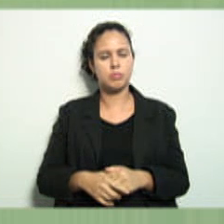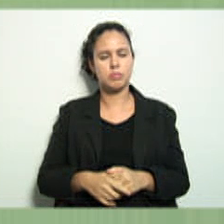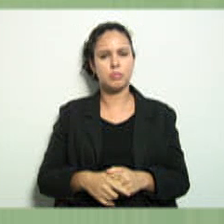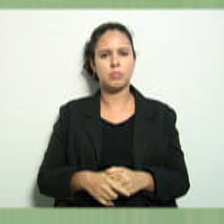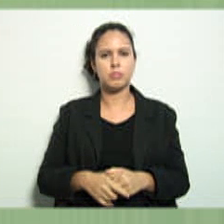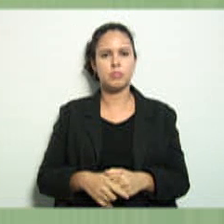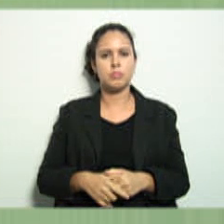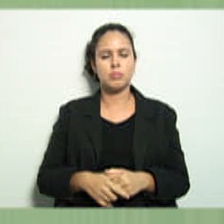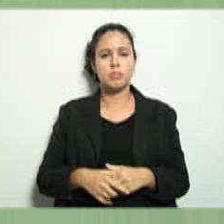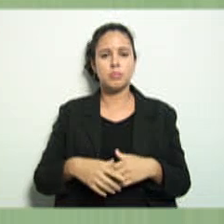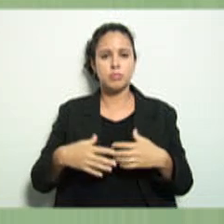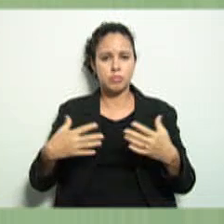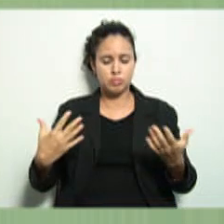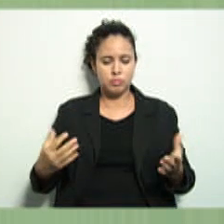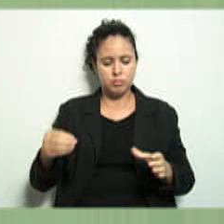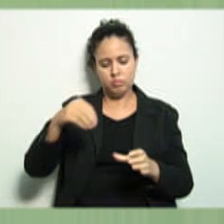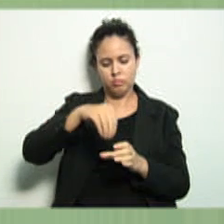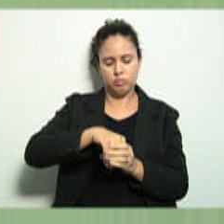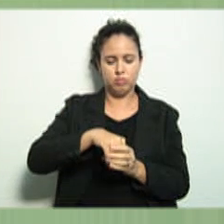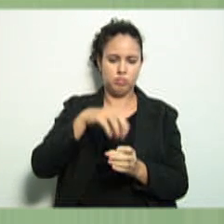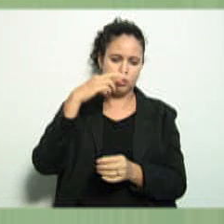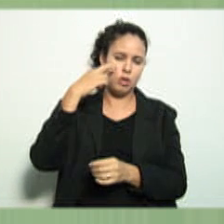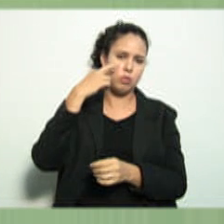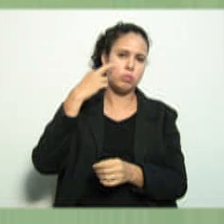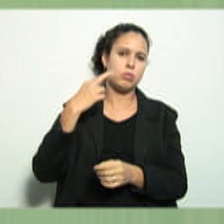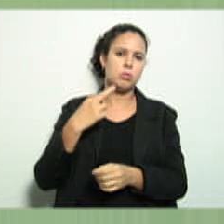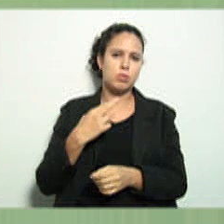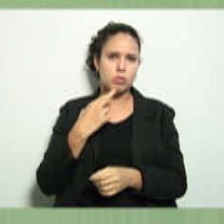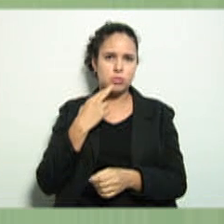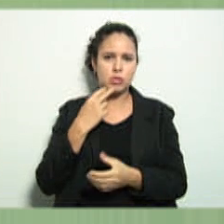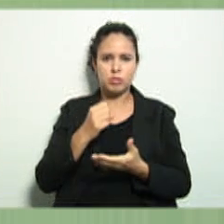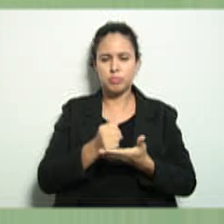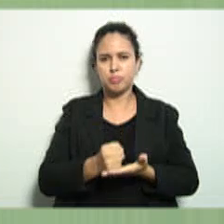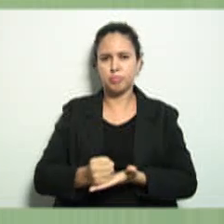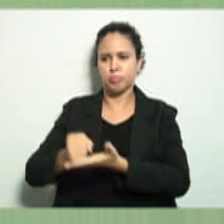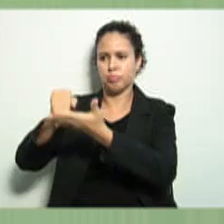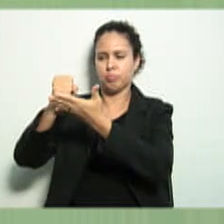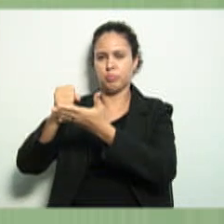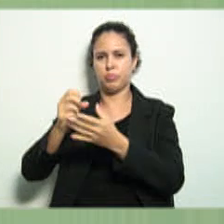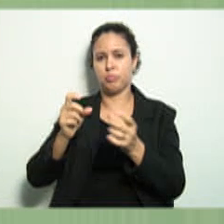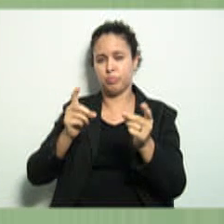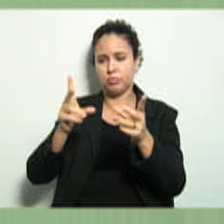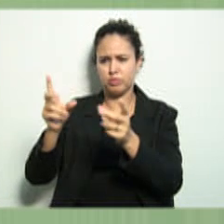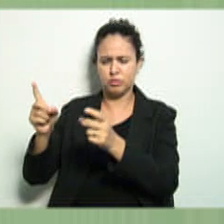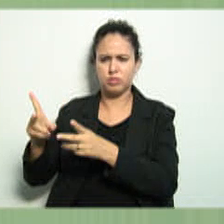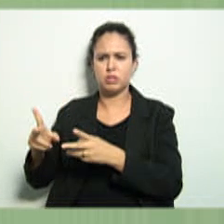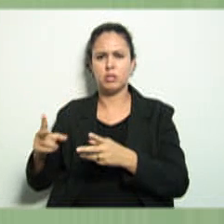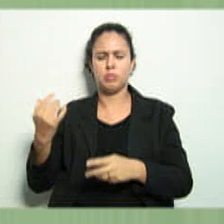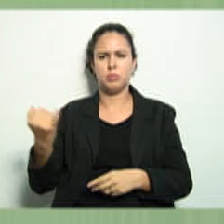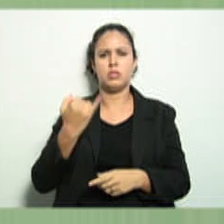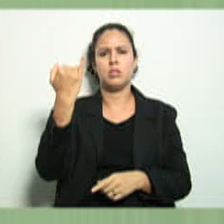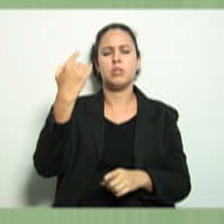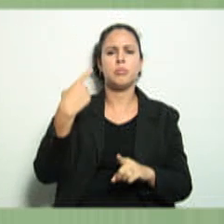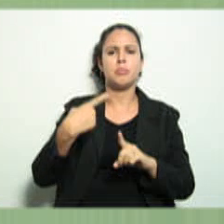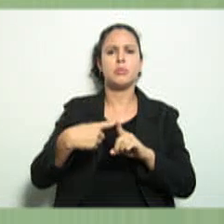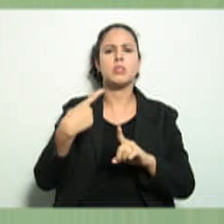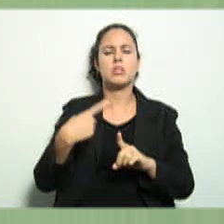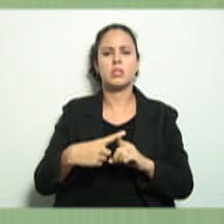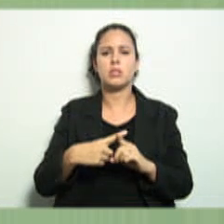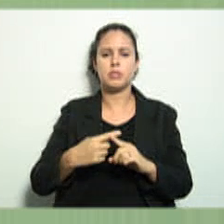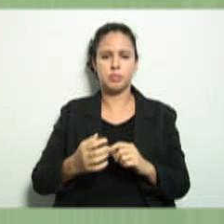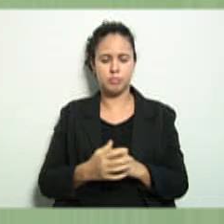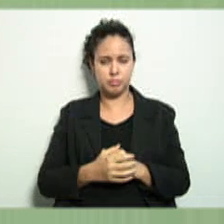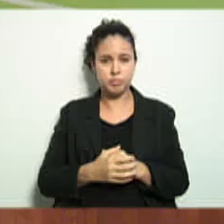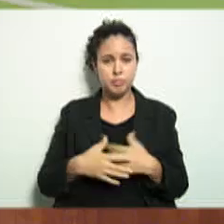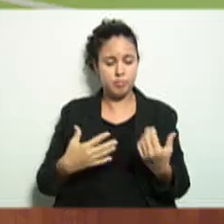das exportações para o nosso estado? E a gente teve a resposta do aluno Bruno, lá da escola Jorge Teixeira,